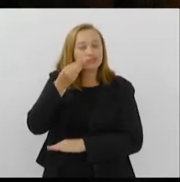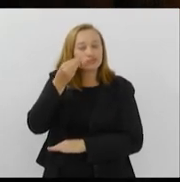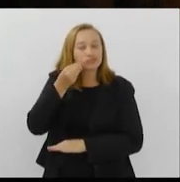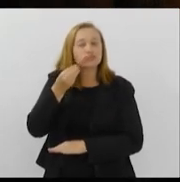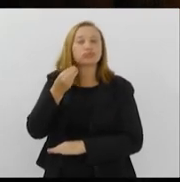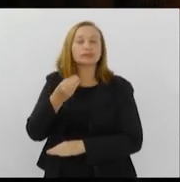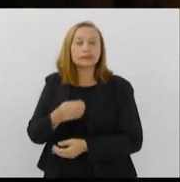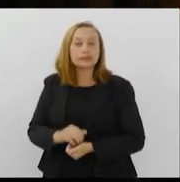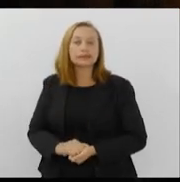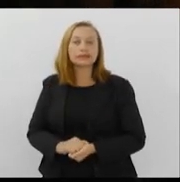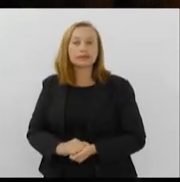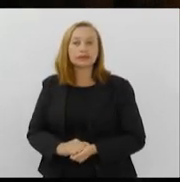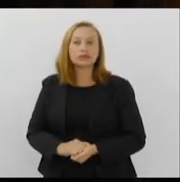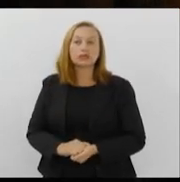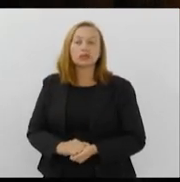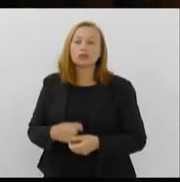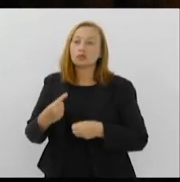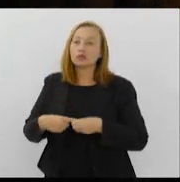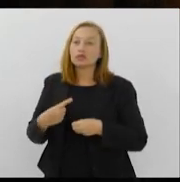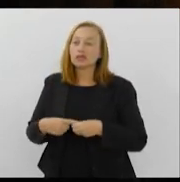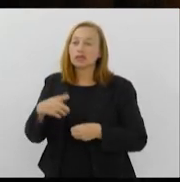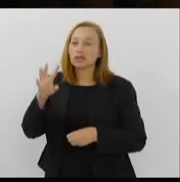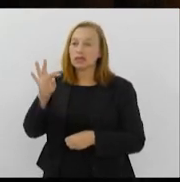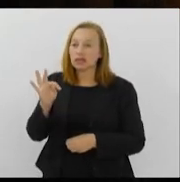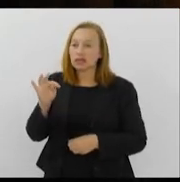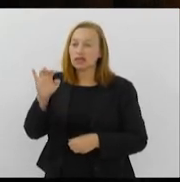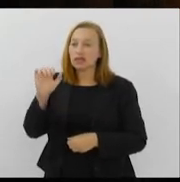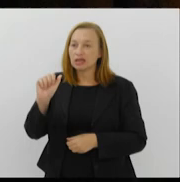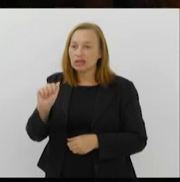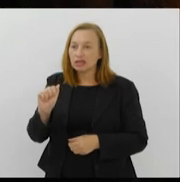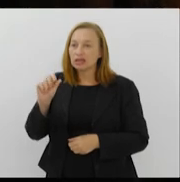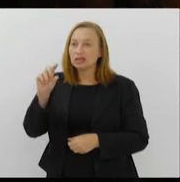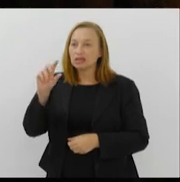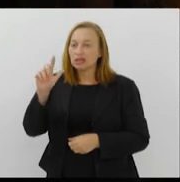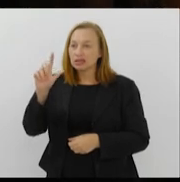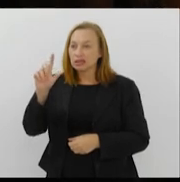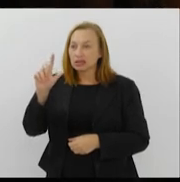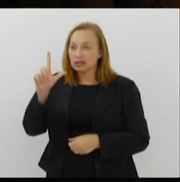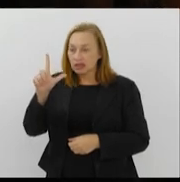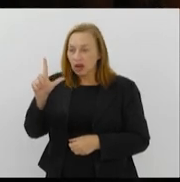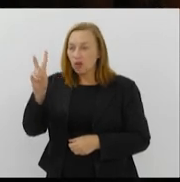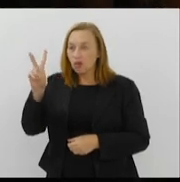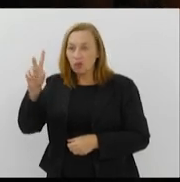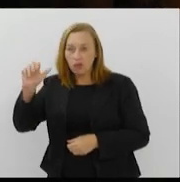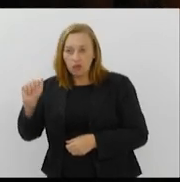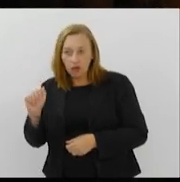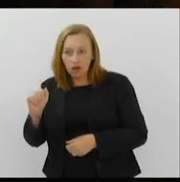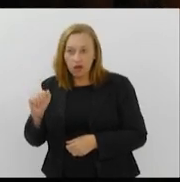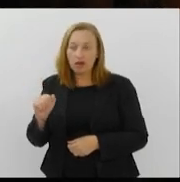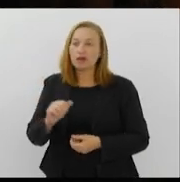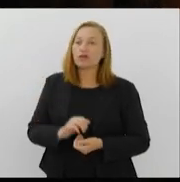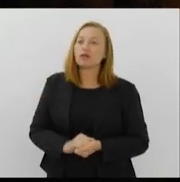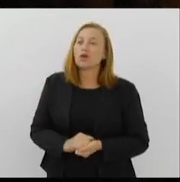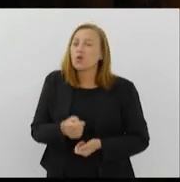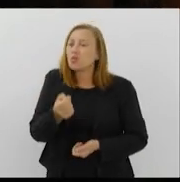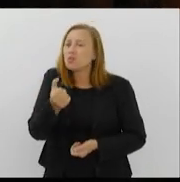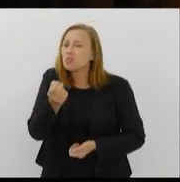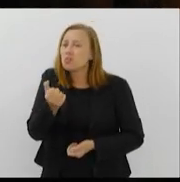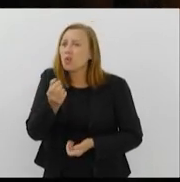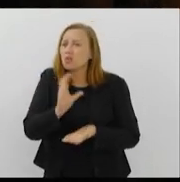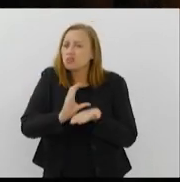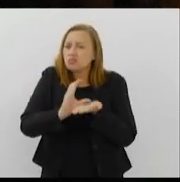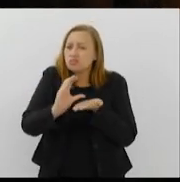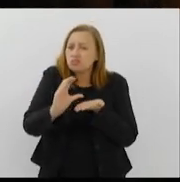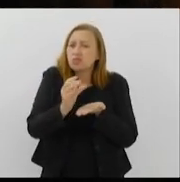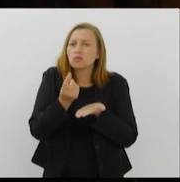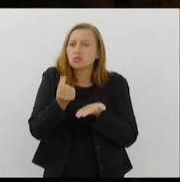eficaz feita no município de Talva, no noroeste fluminense, onde o município, com pouquíssimos recursos,